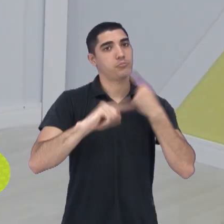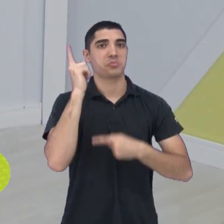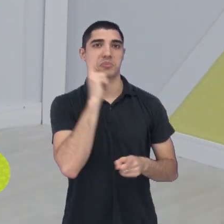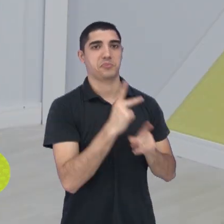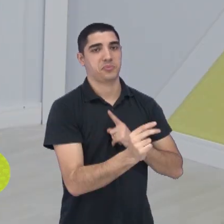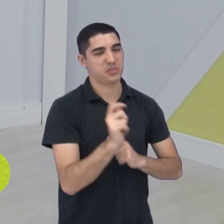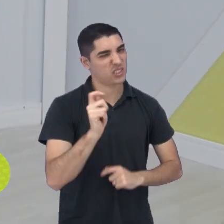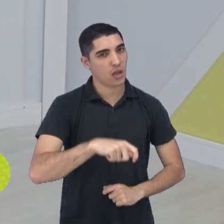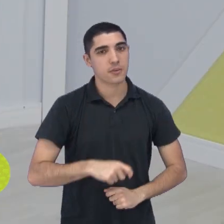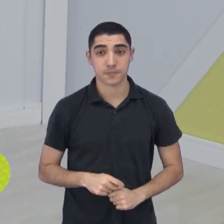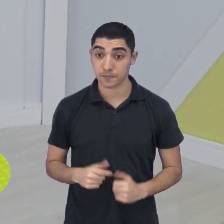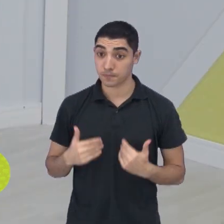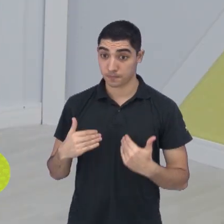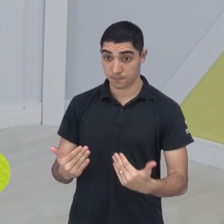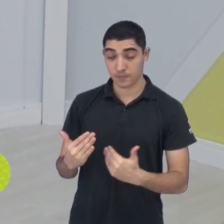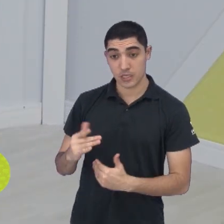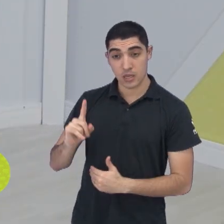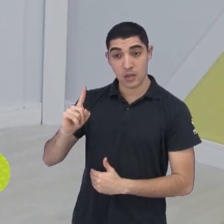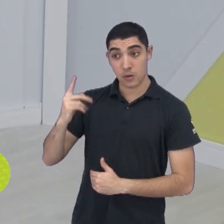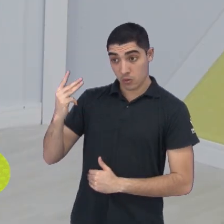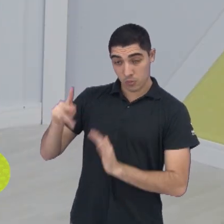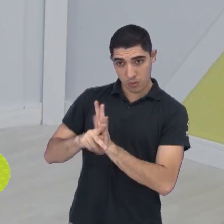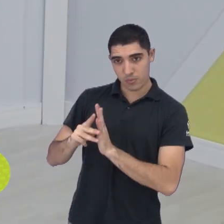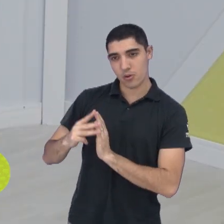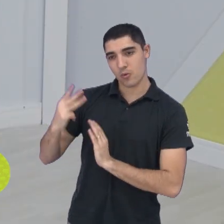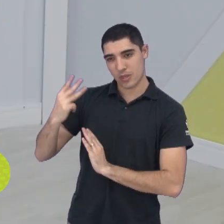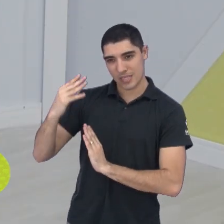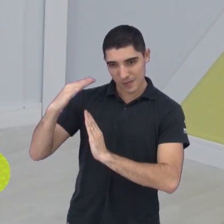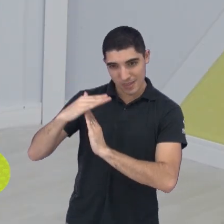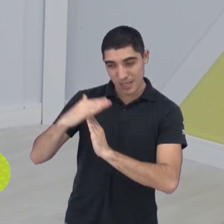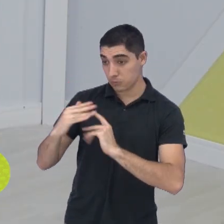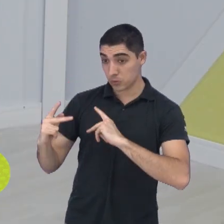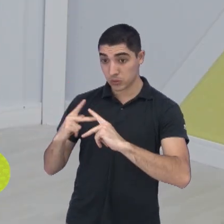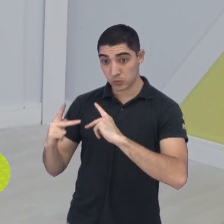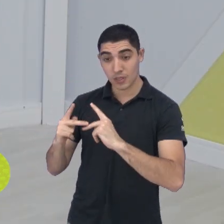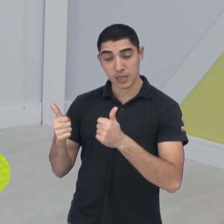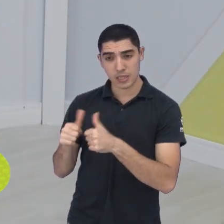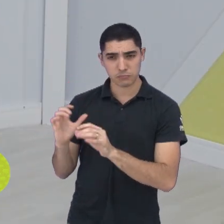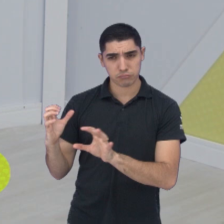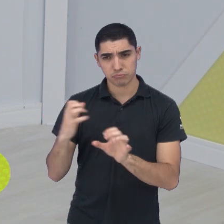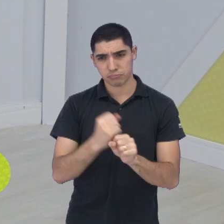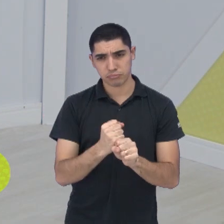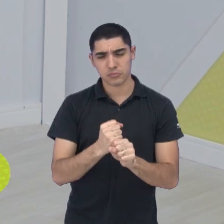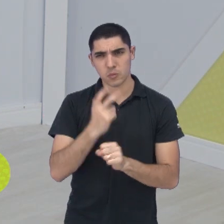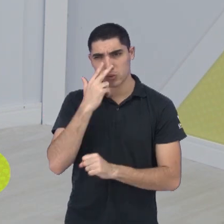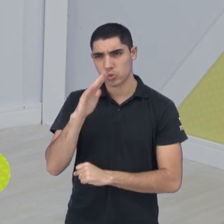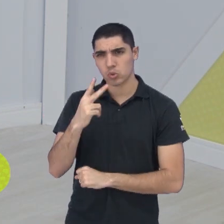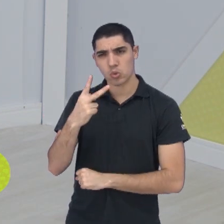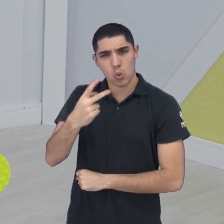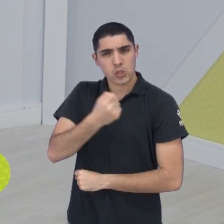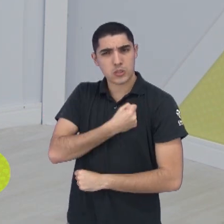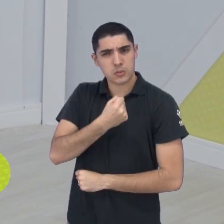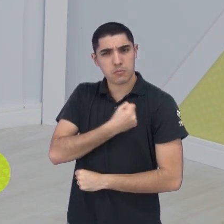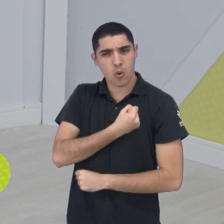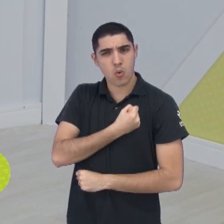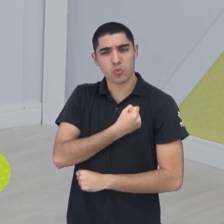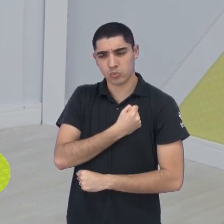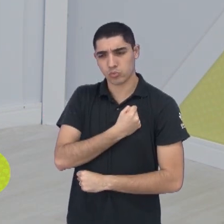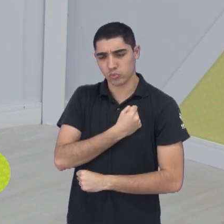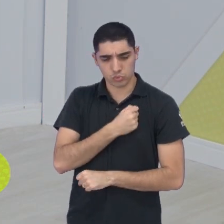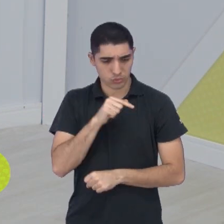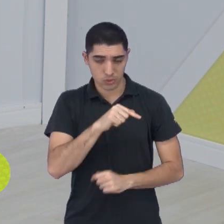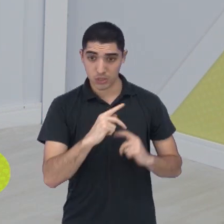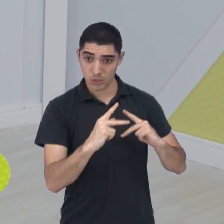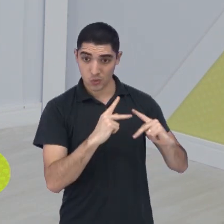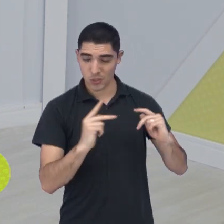no terceiro set, o São José vencia a parcial contra a equipe do SESI, estava 2 pontos de vantagem para a equipe do São José. Teve